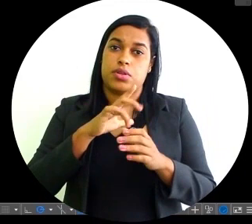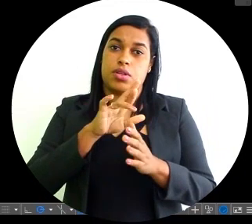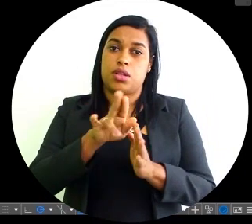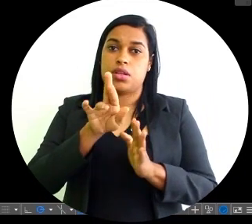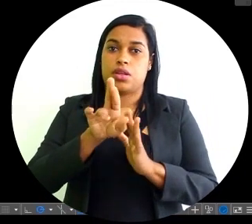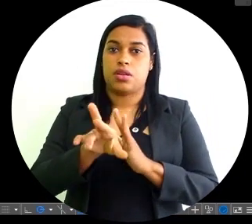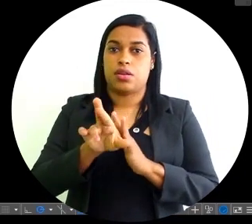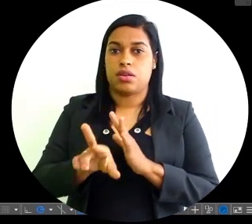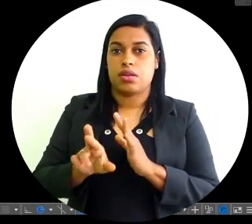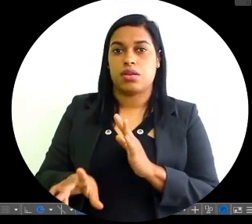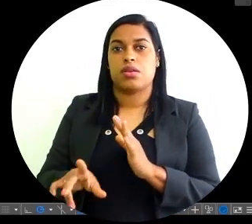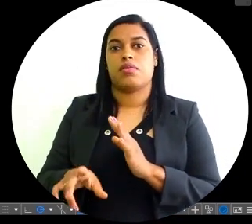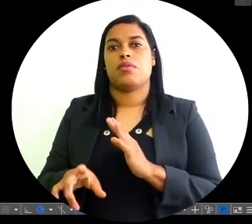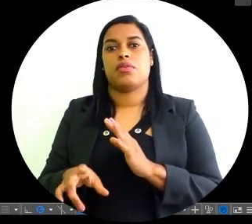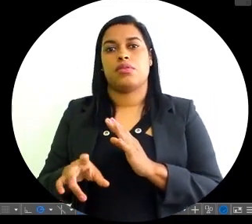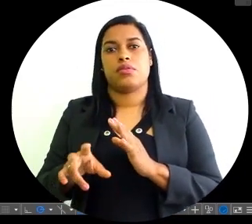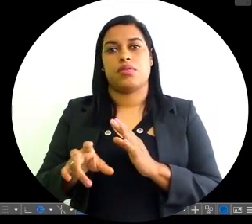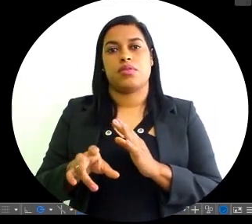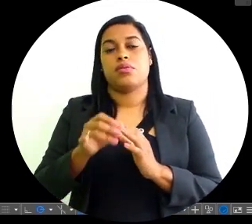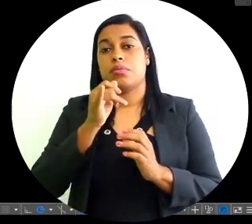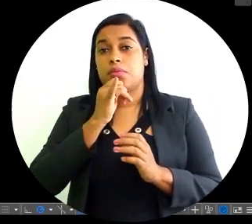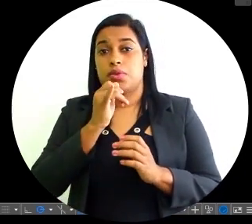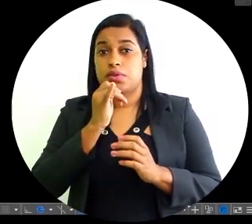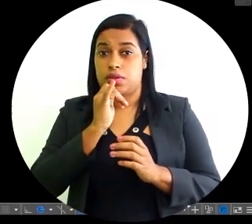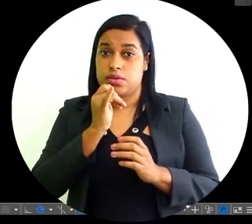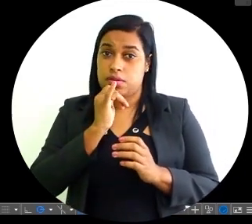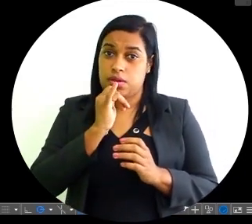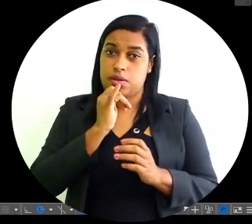outras camadas, né? Por exemplo,